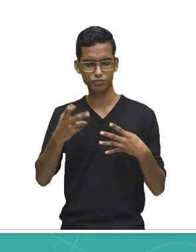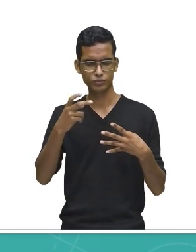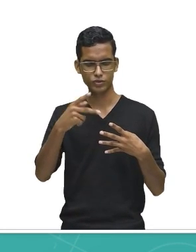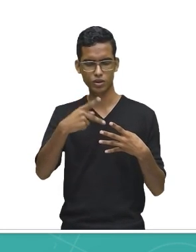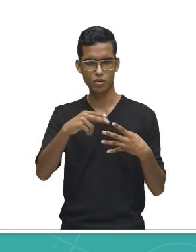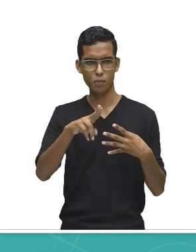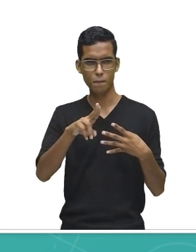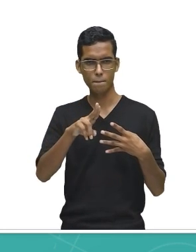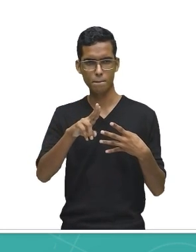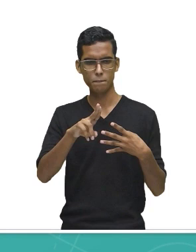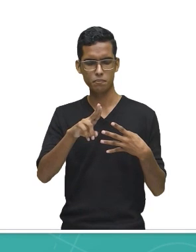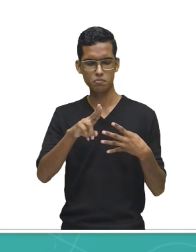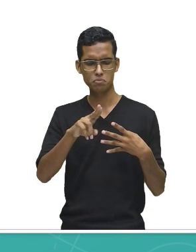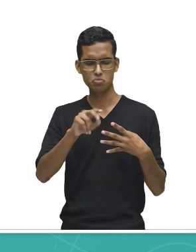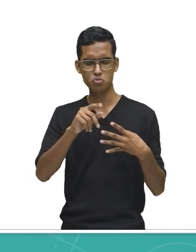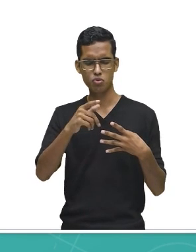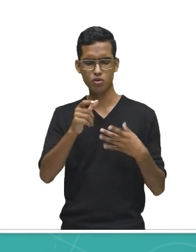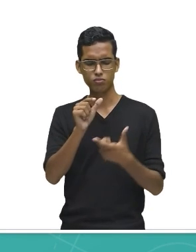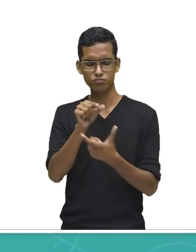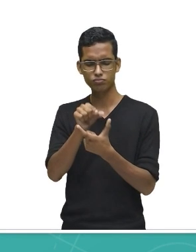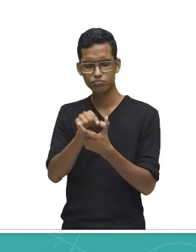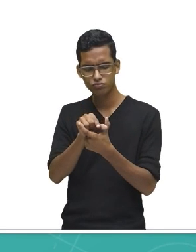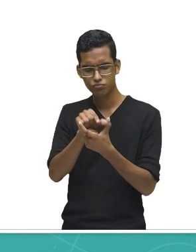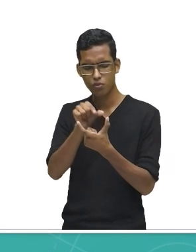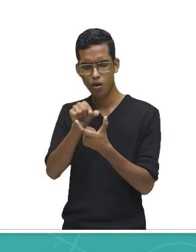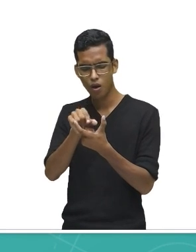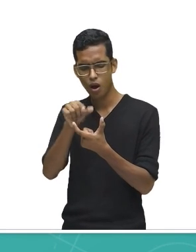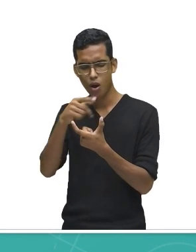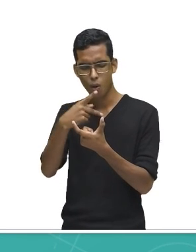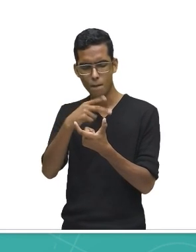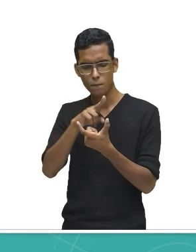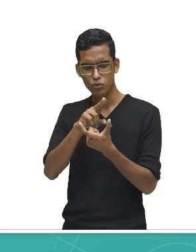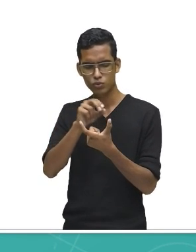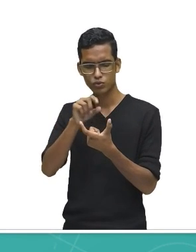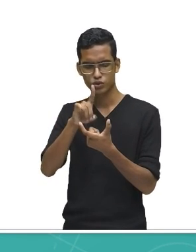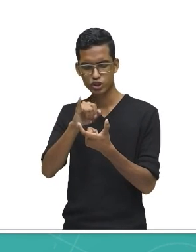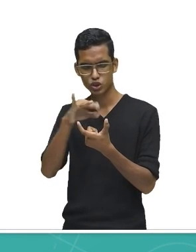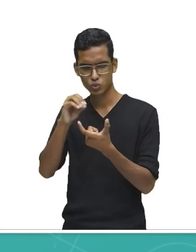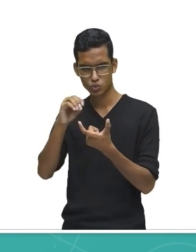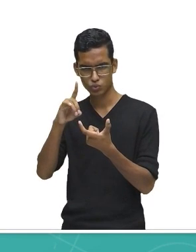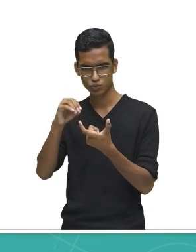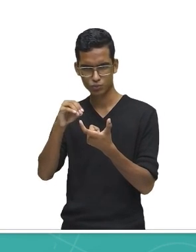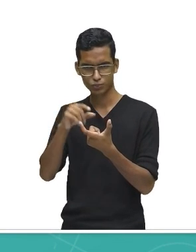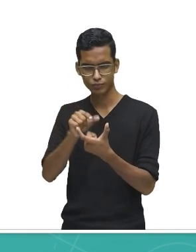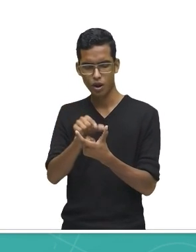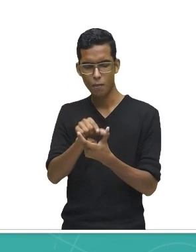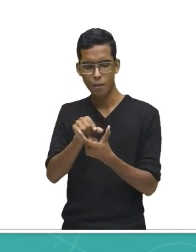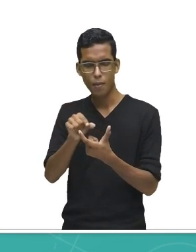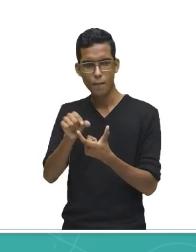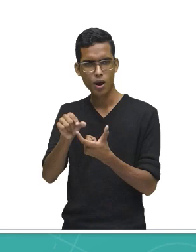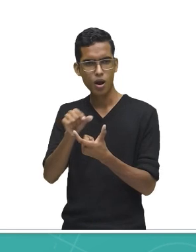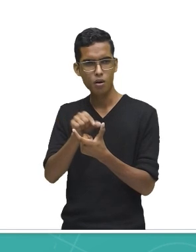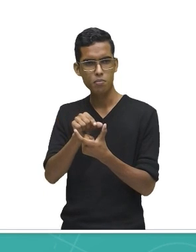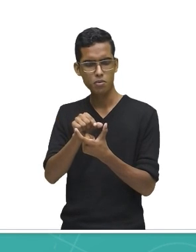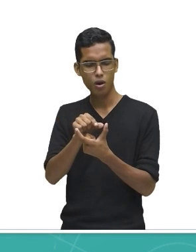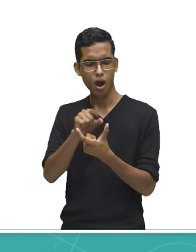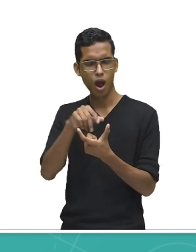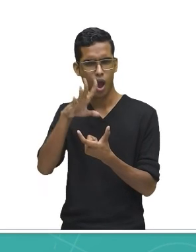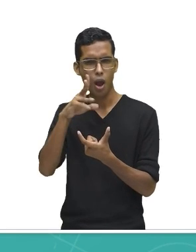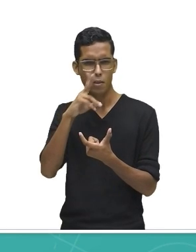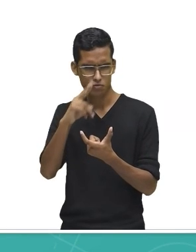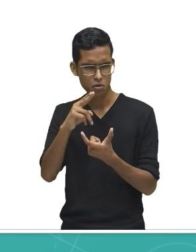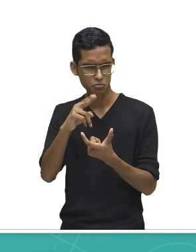significa a sílaba tônica. Será que é púdico? Vamos ver. Ruim. Eu já falei aqui que o correto, né,